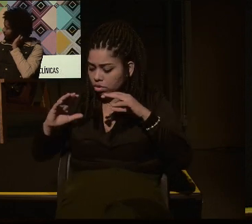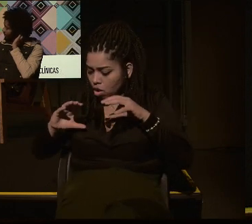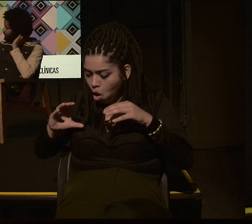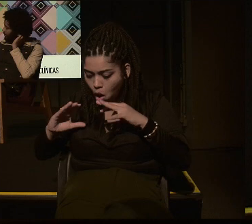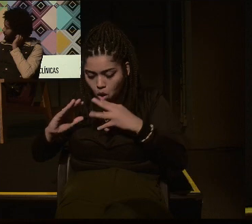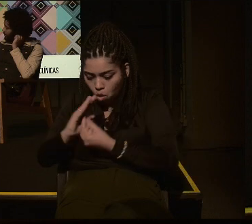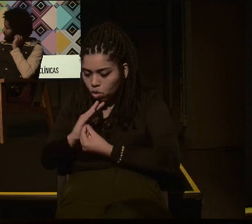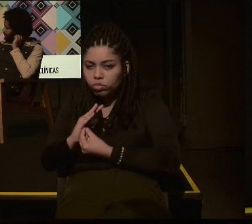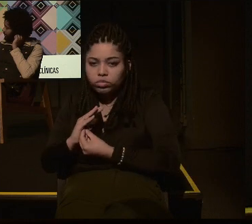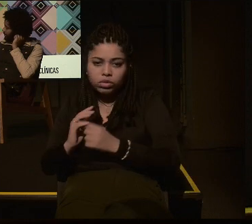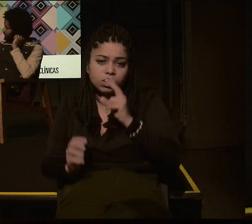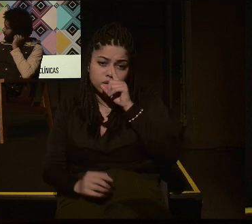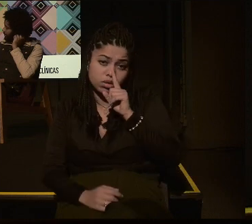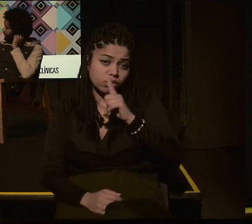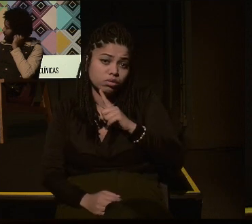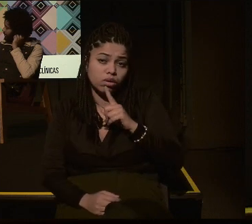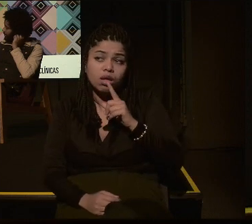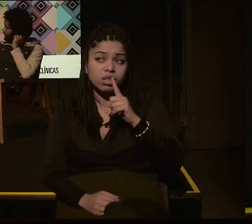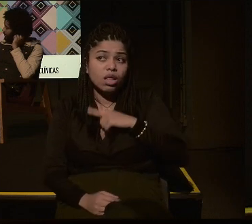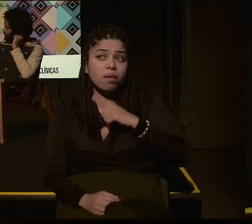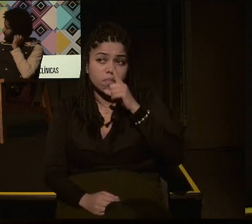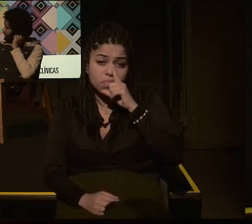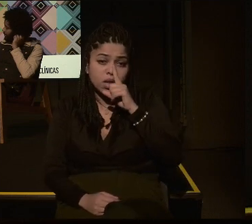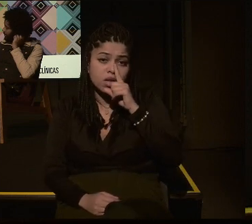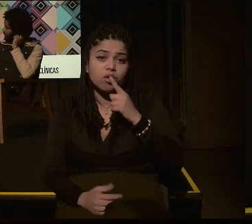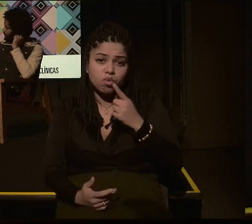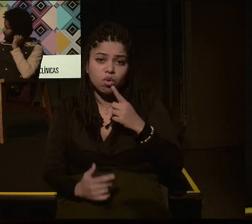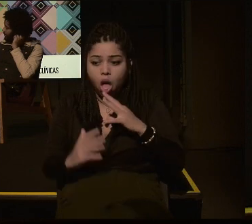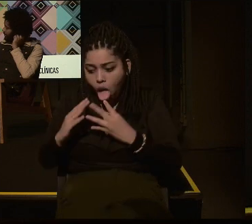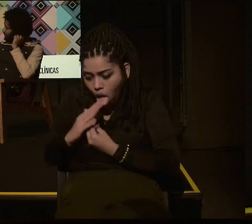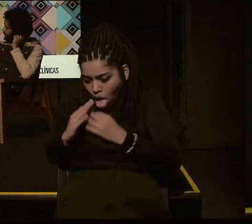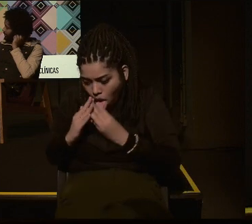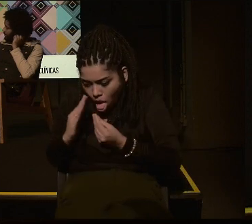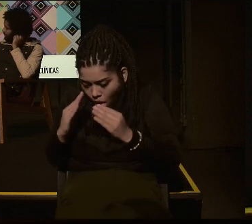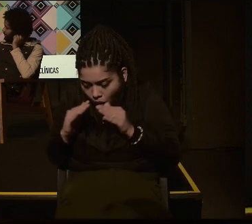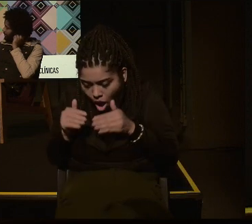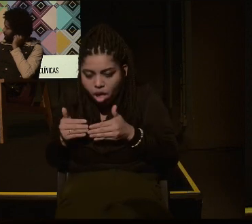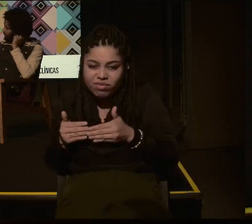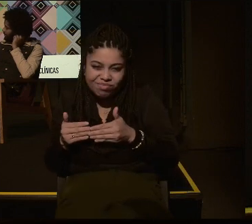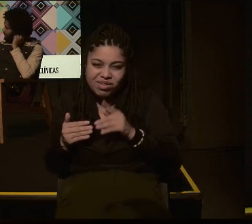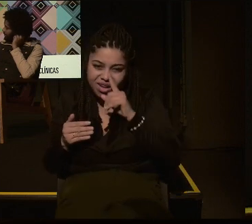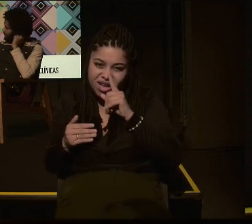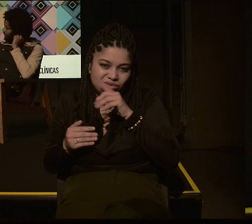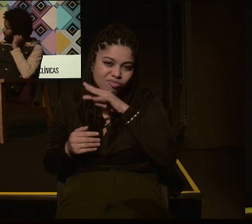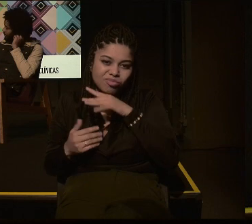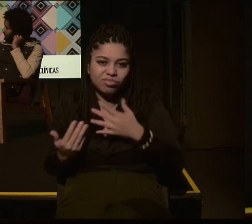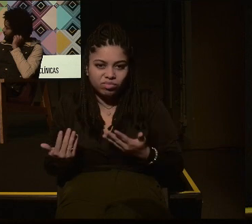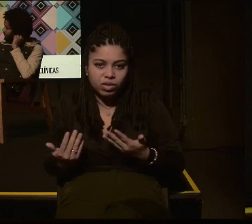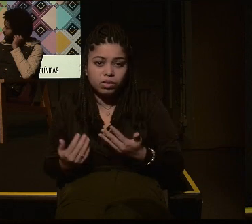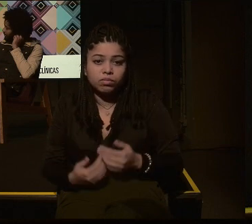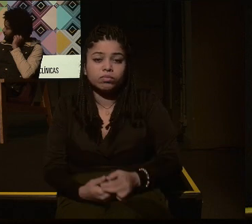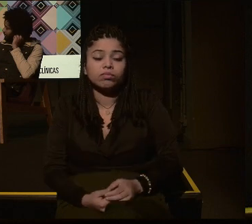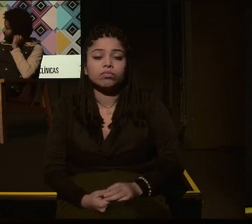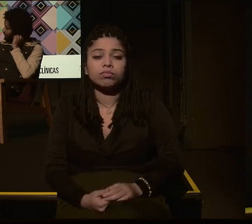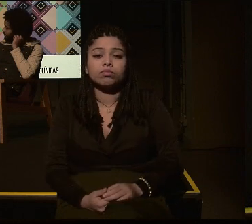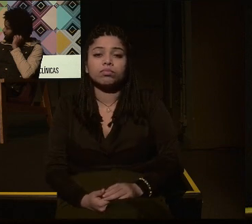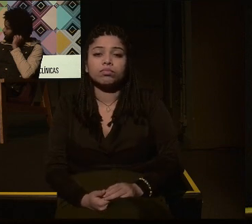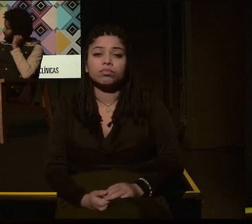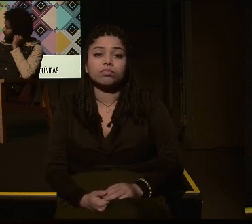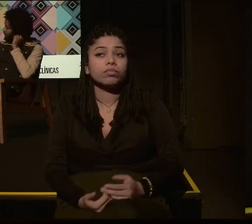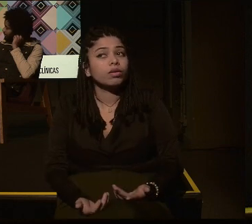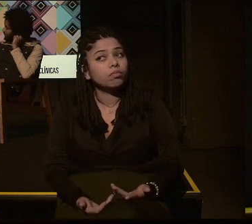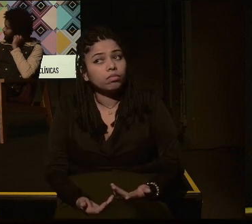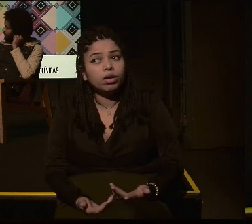esse risco. É nisso que a quilombação aposta? Certamente não. Mas esse risco está